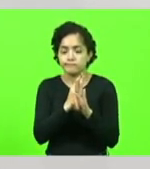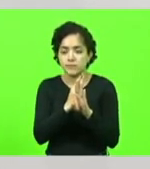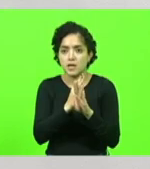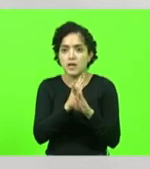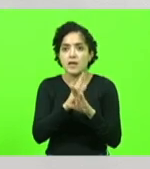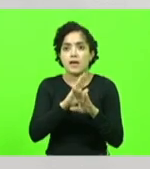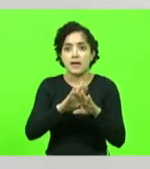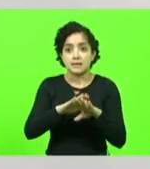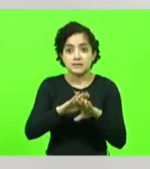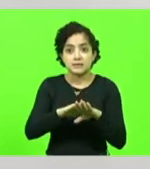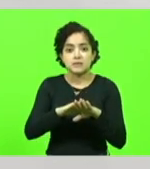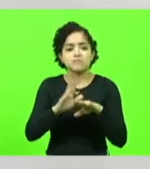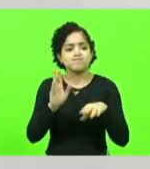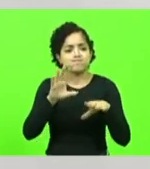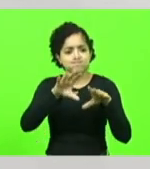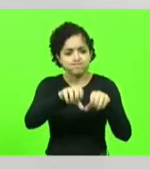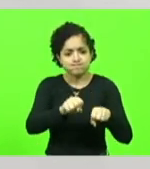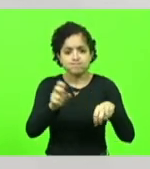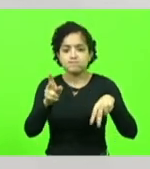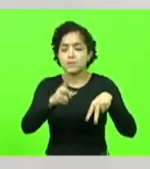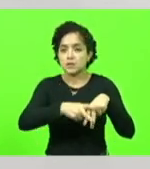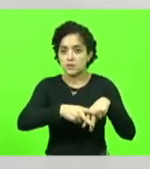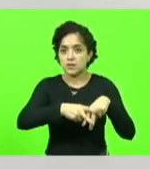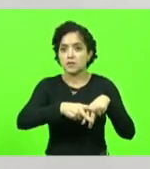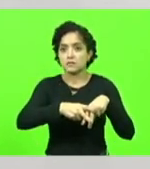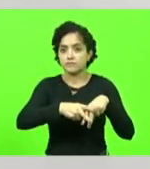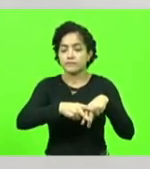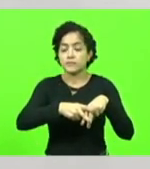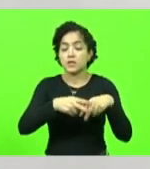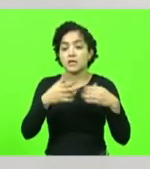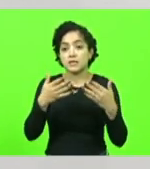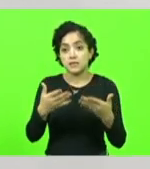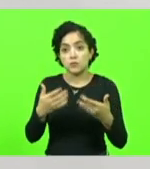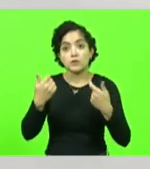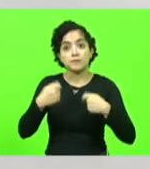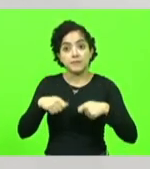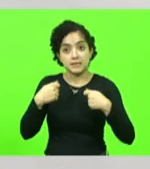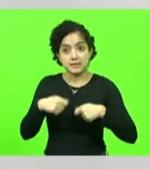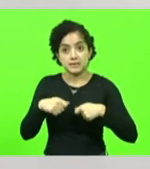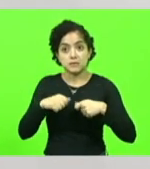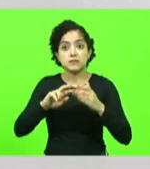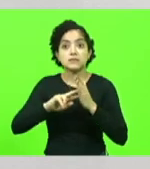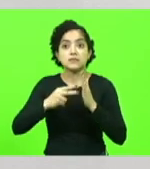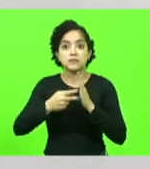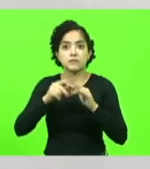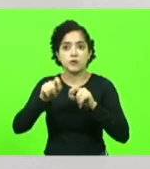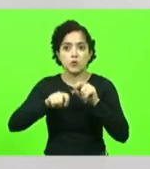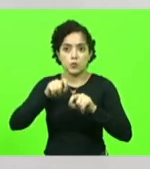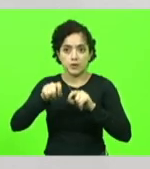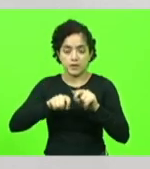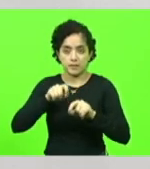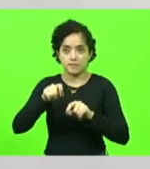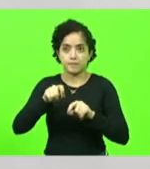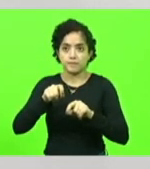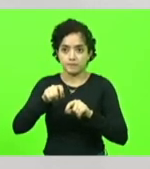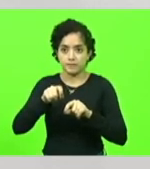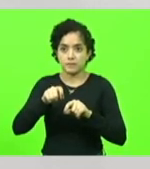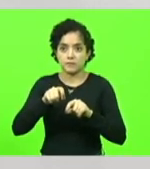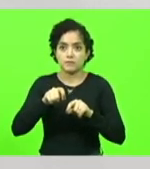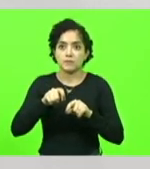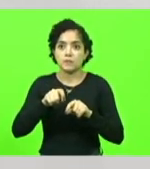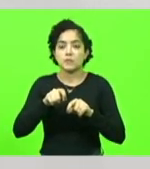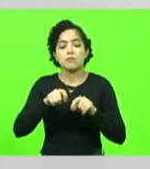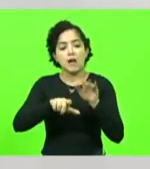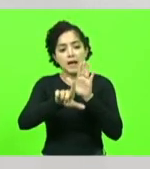de cadeia para maus tratos. Então, esta é uma ação que nós precisamos. O que significa isso? A aplicabilidade da